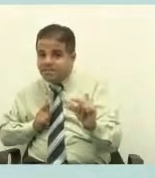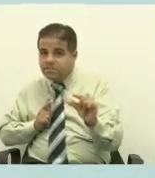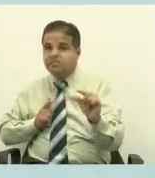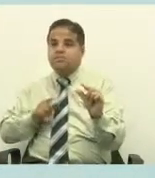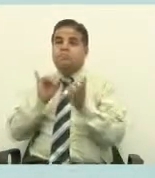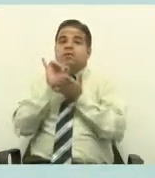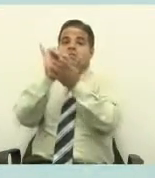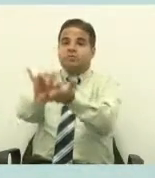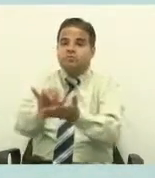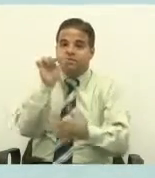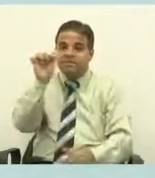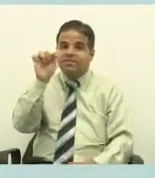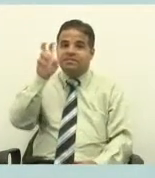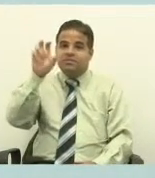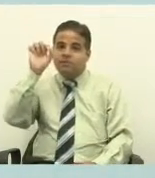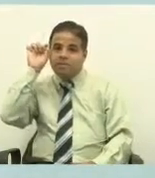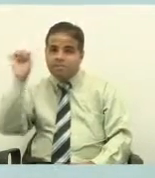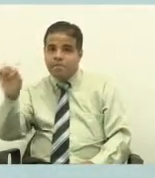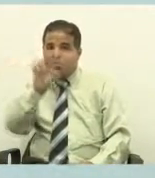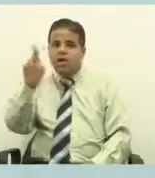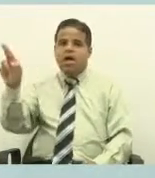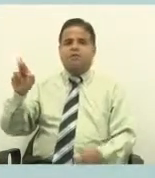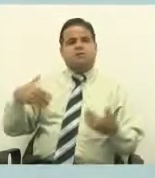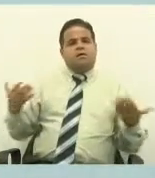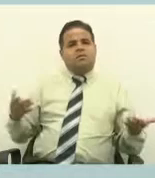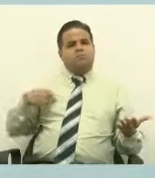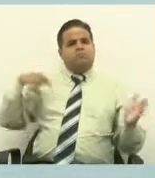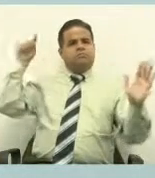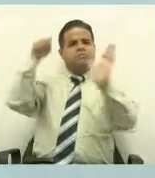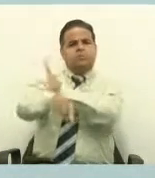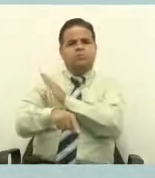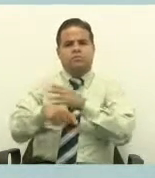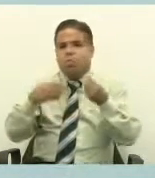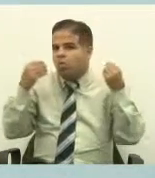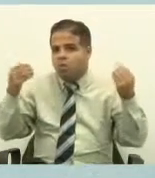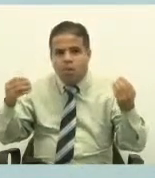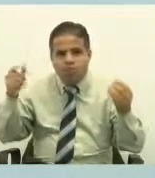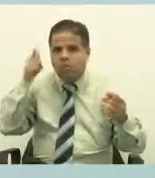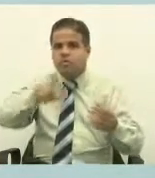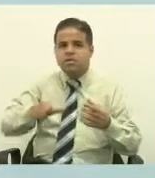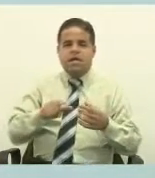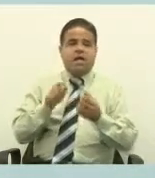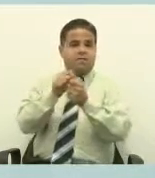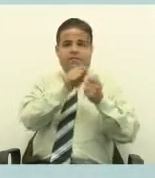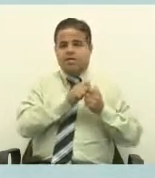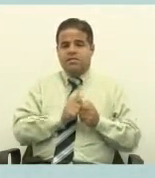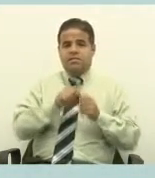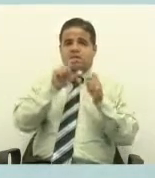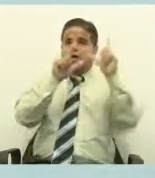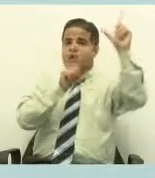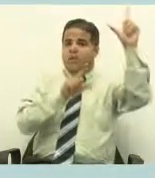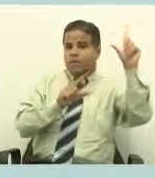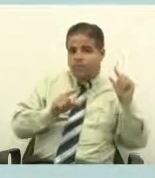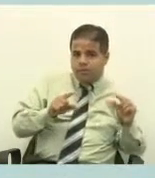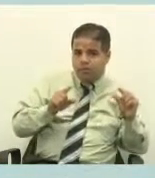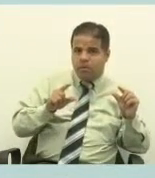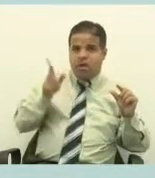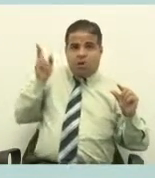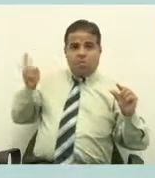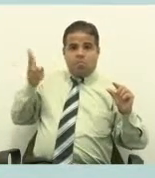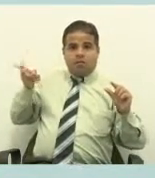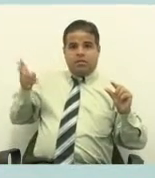em investimento de R$ 750.000. E aí eu pergunto, como é que consegue ser feito esse decréscimo